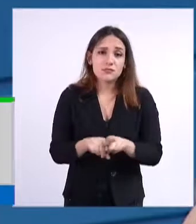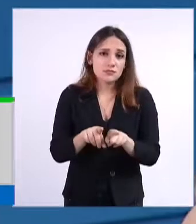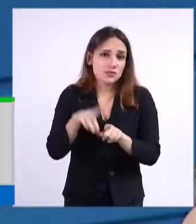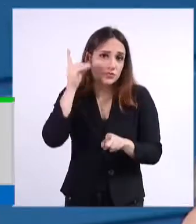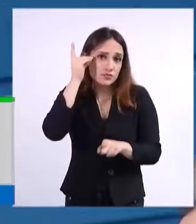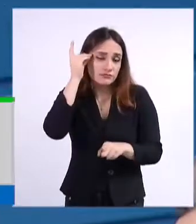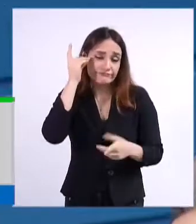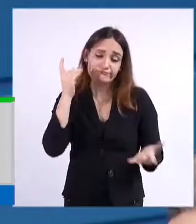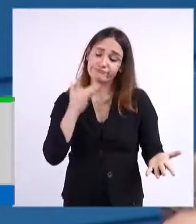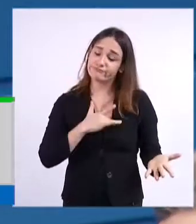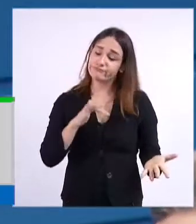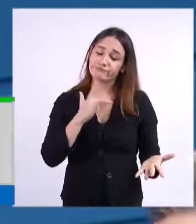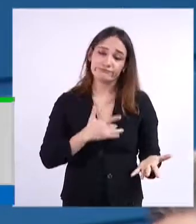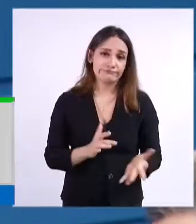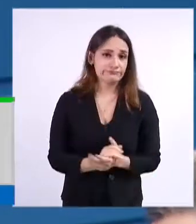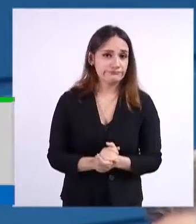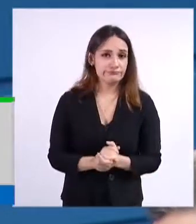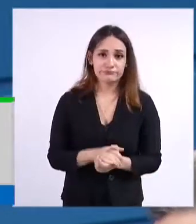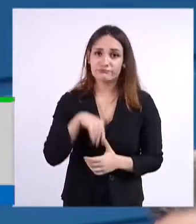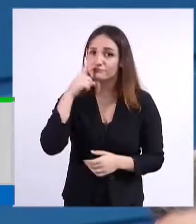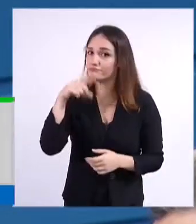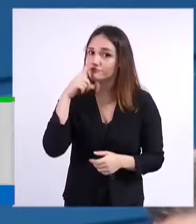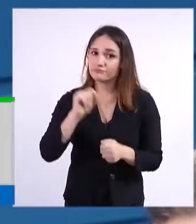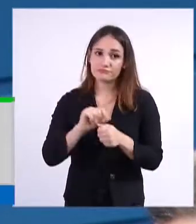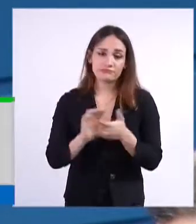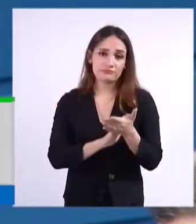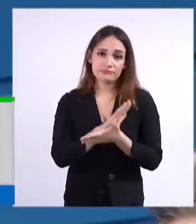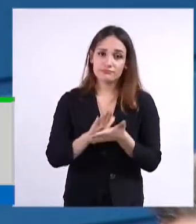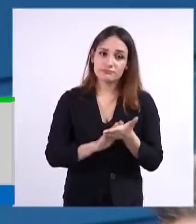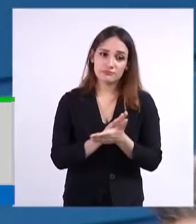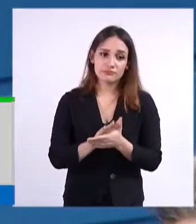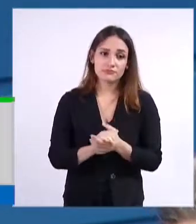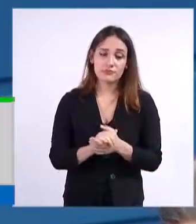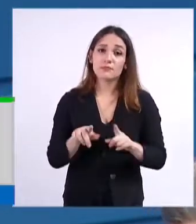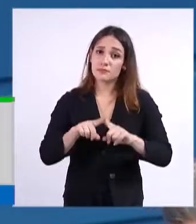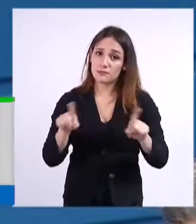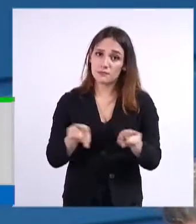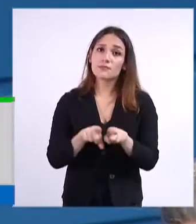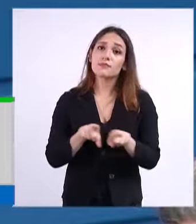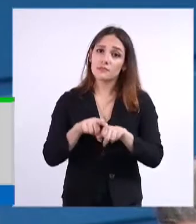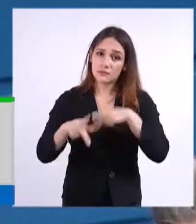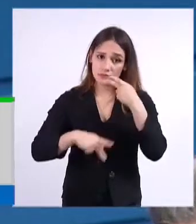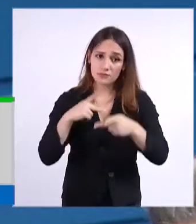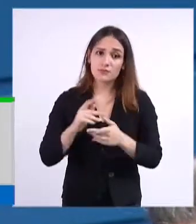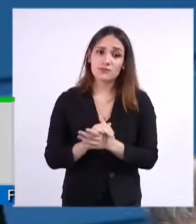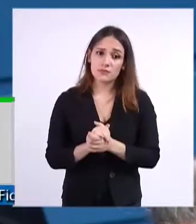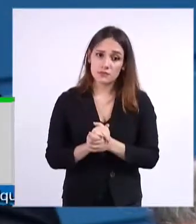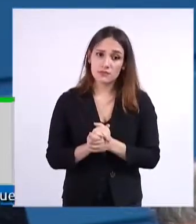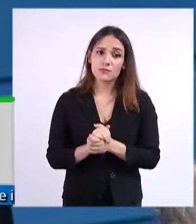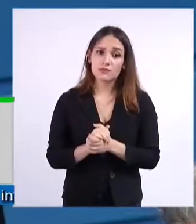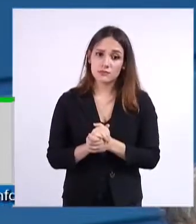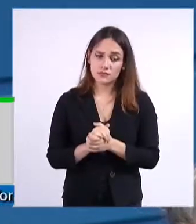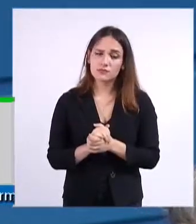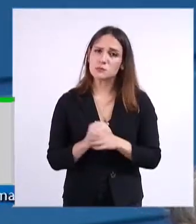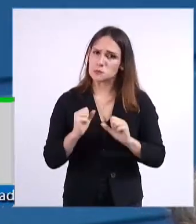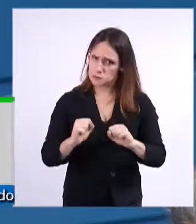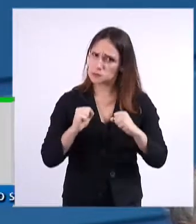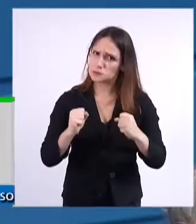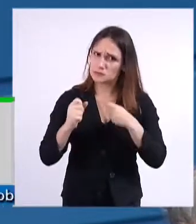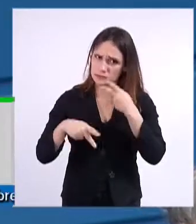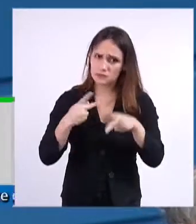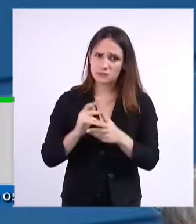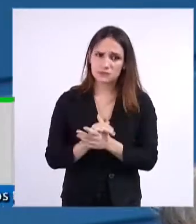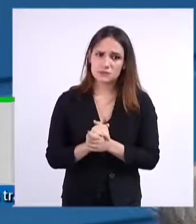coitada, infelizmente não conseguiu realizar aquilo, mas defendeu com muita efusividade